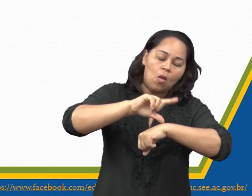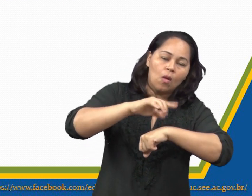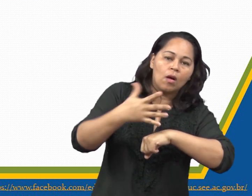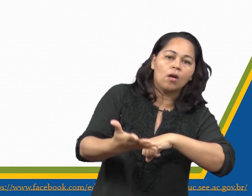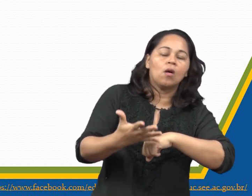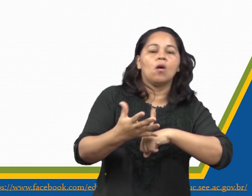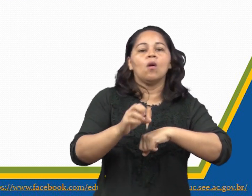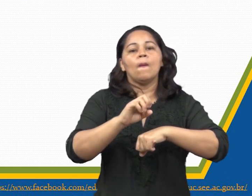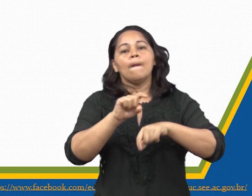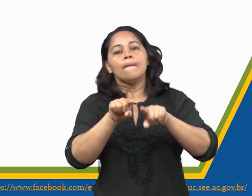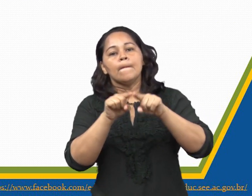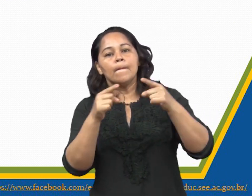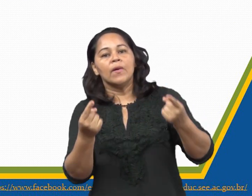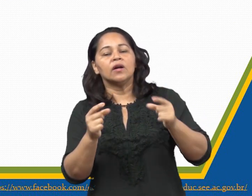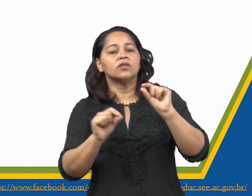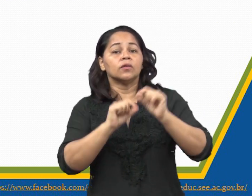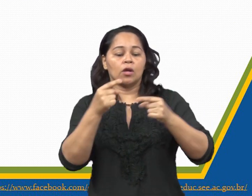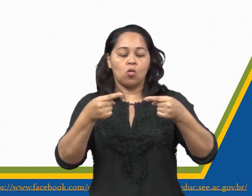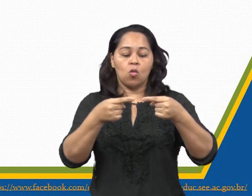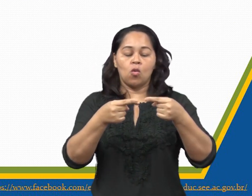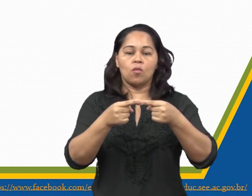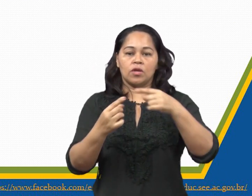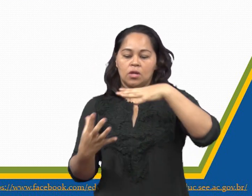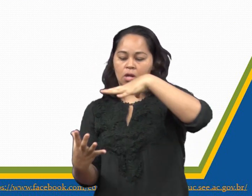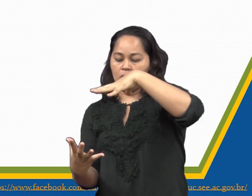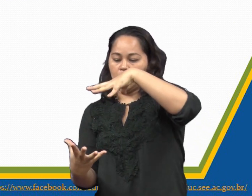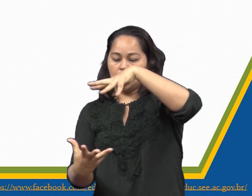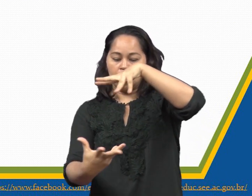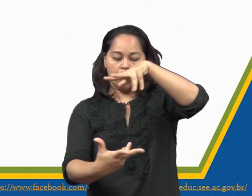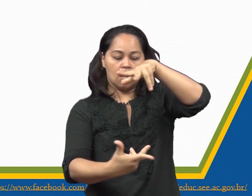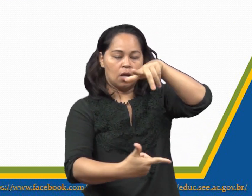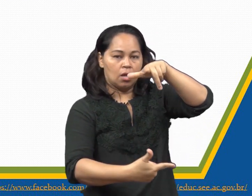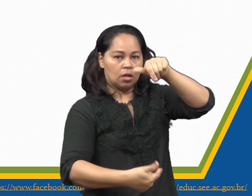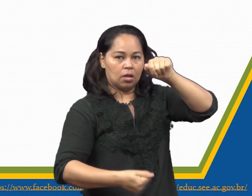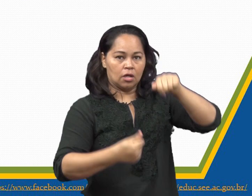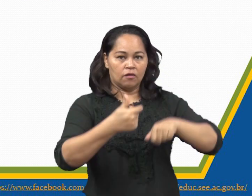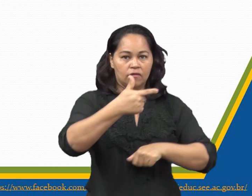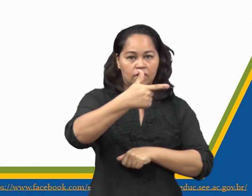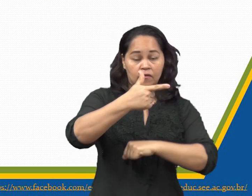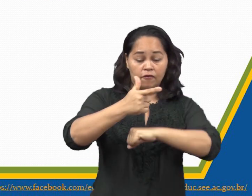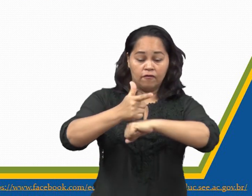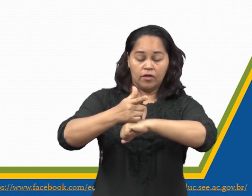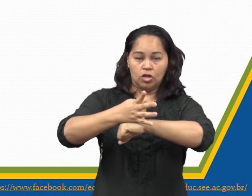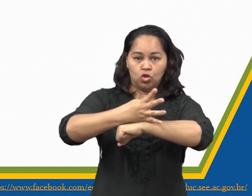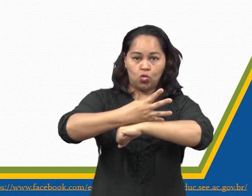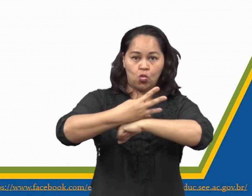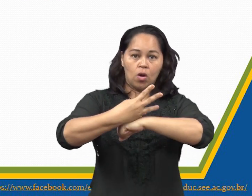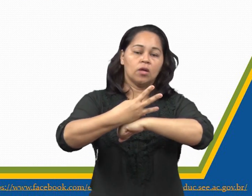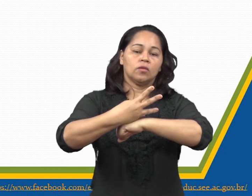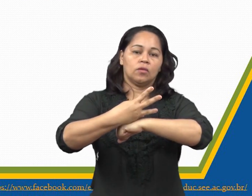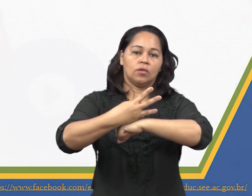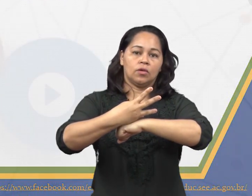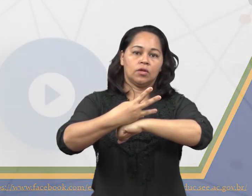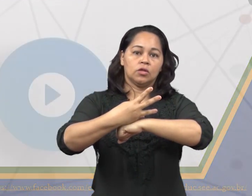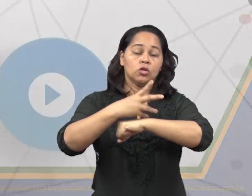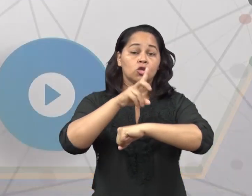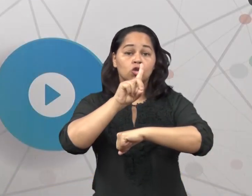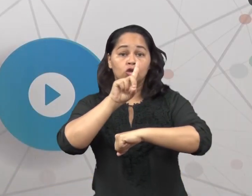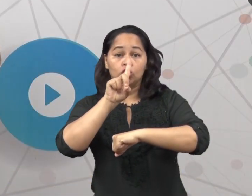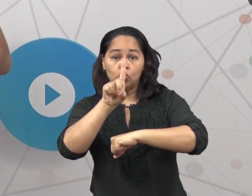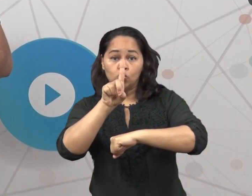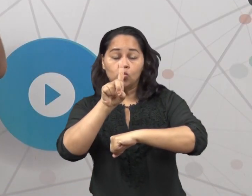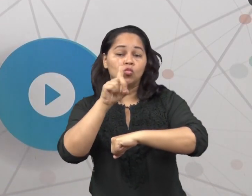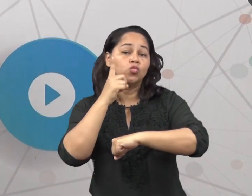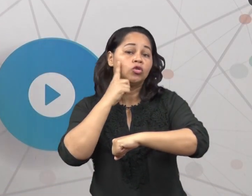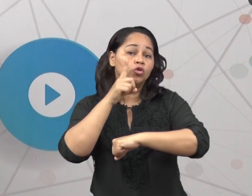rotação completa da Terra equivale a 24 horas, que representa um dia. Olha aqui para mim, ó. Quero que